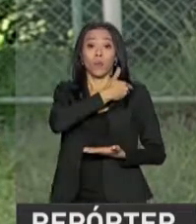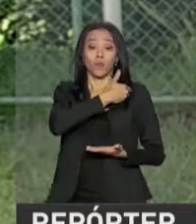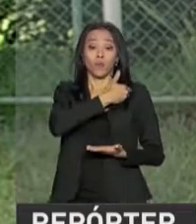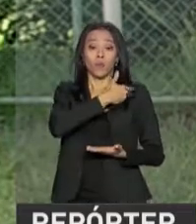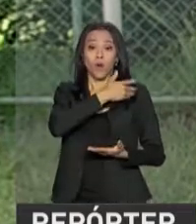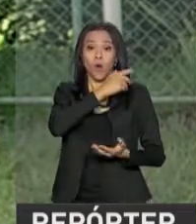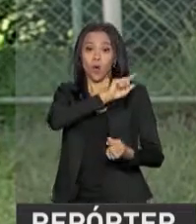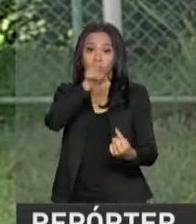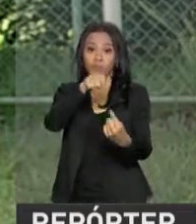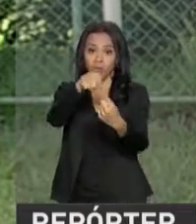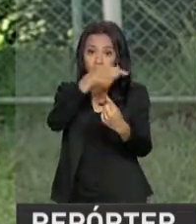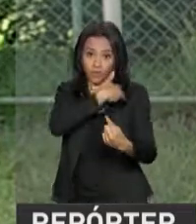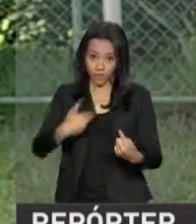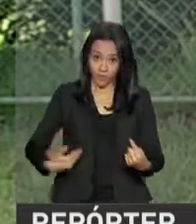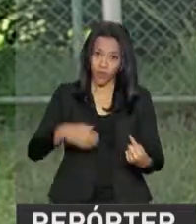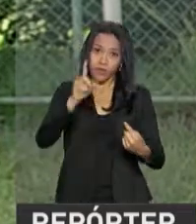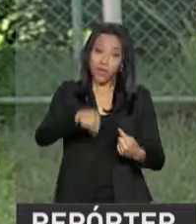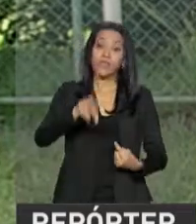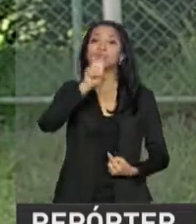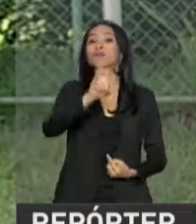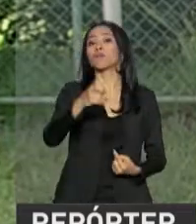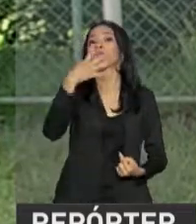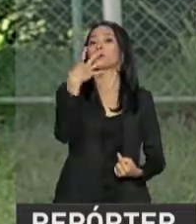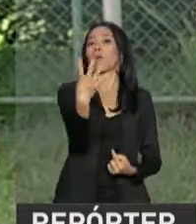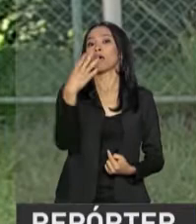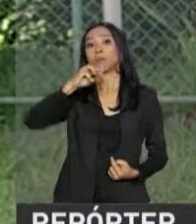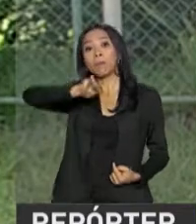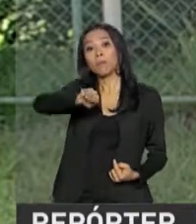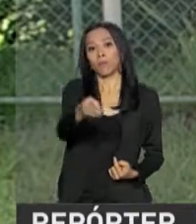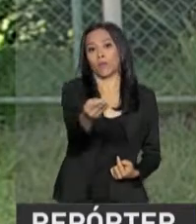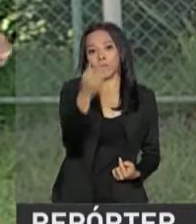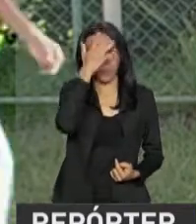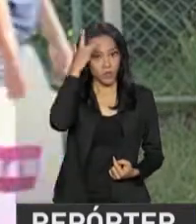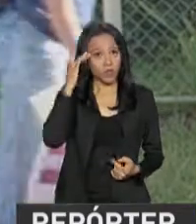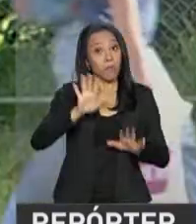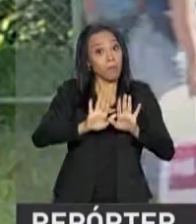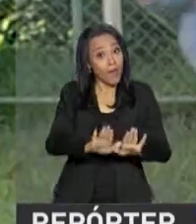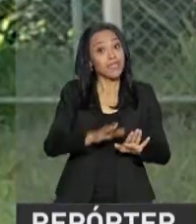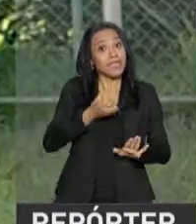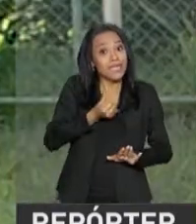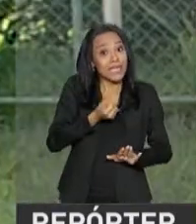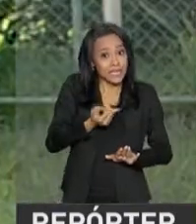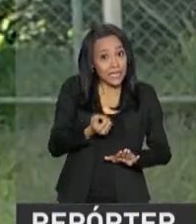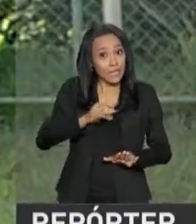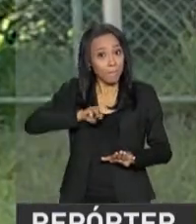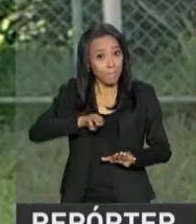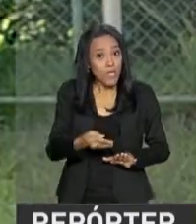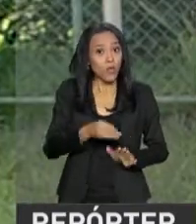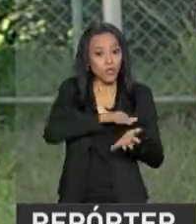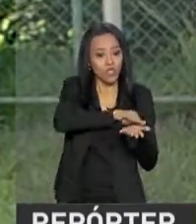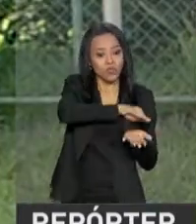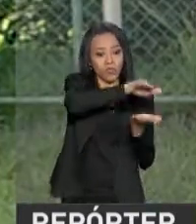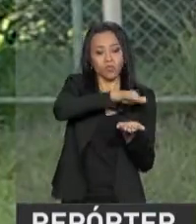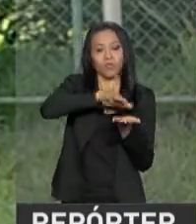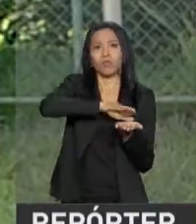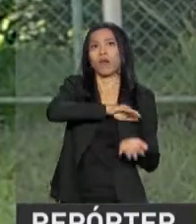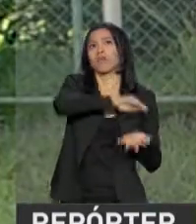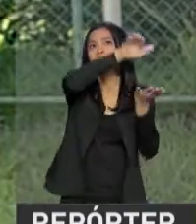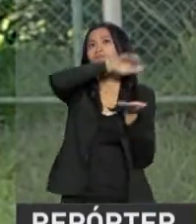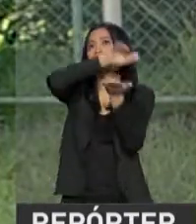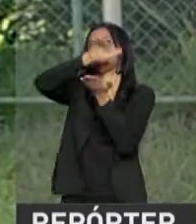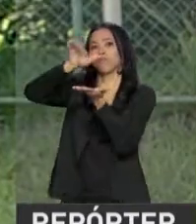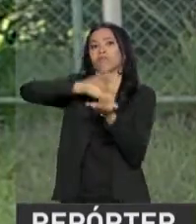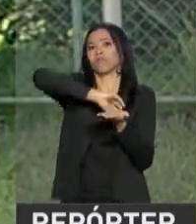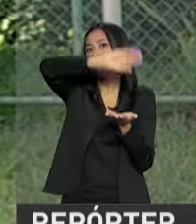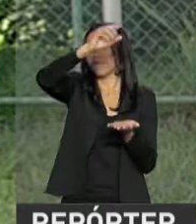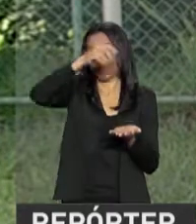A meta do governo é vacinar 54 milhões de pessoas, mas são 60 milhões de doses que vão ser distribuídas para os estados de pouco a pouco.